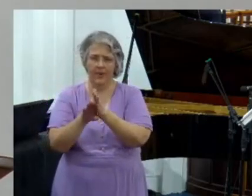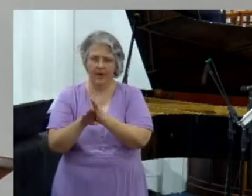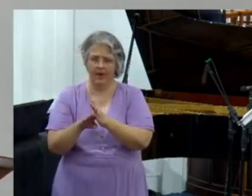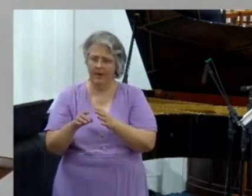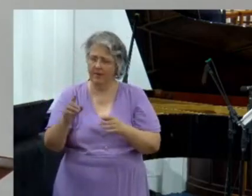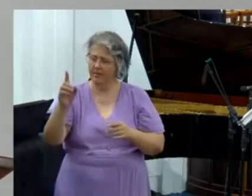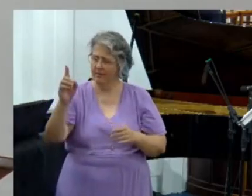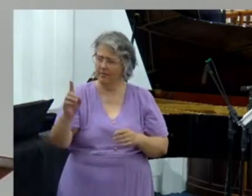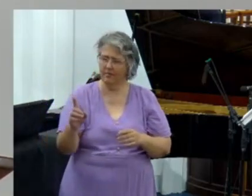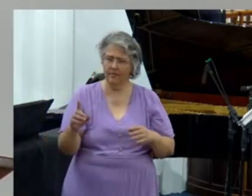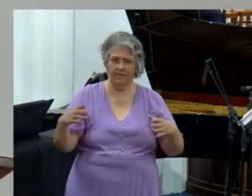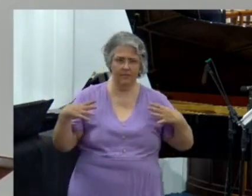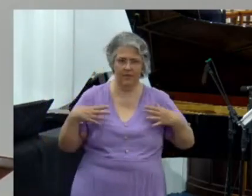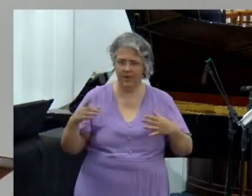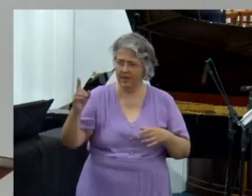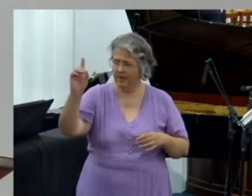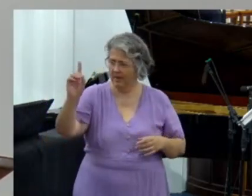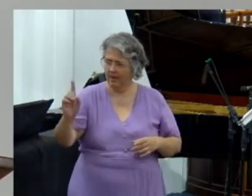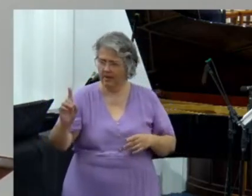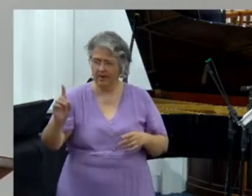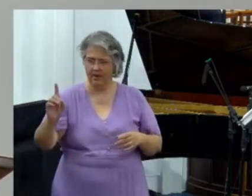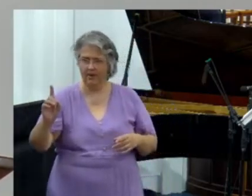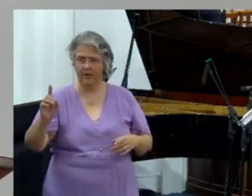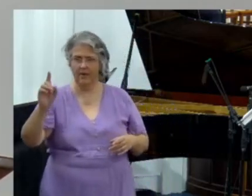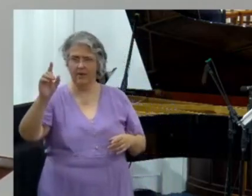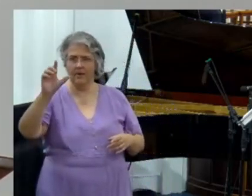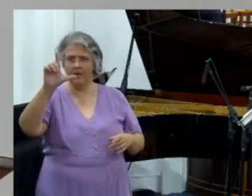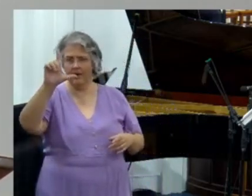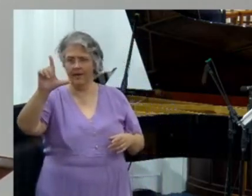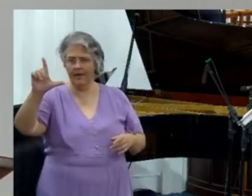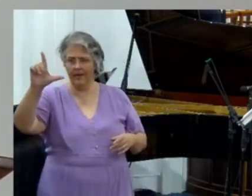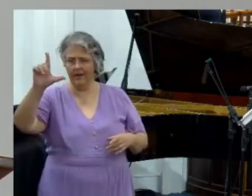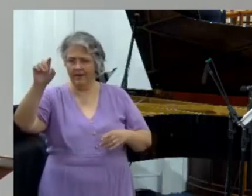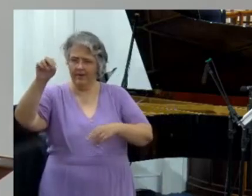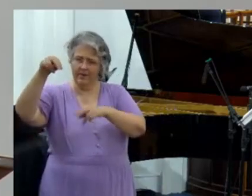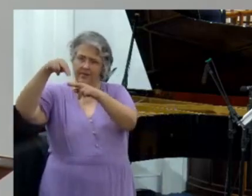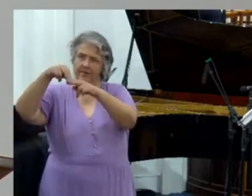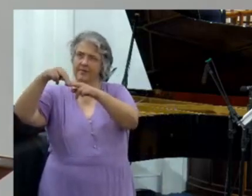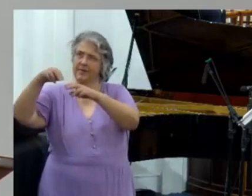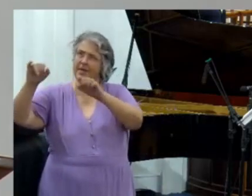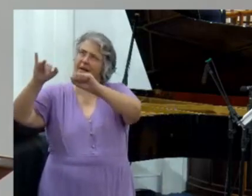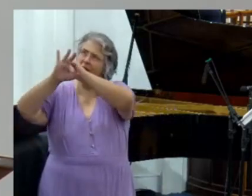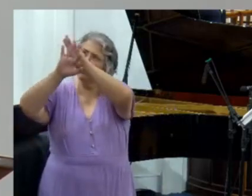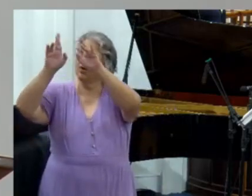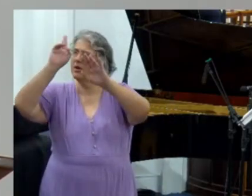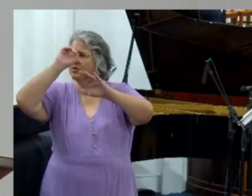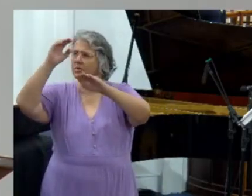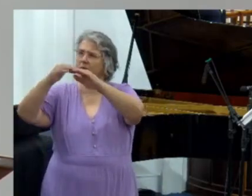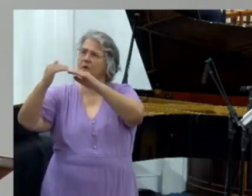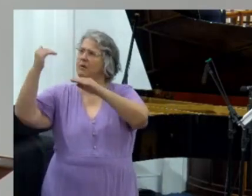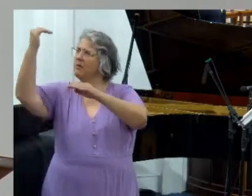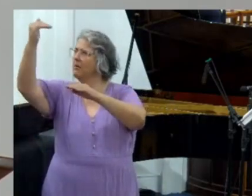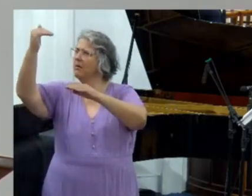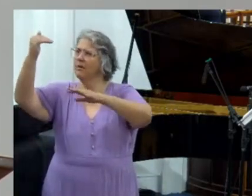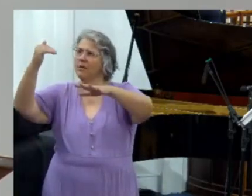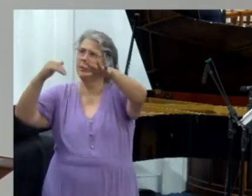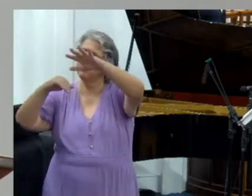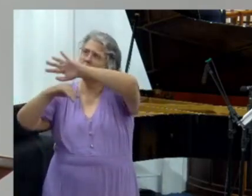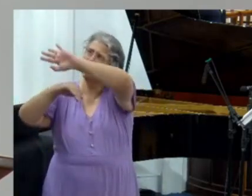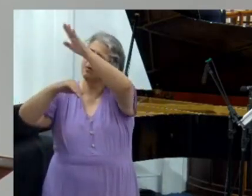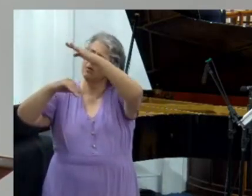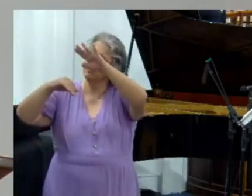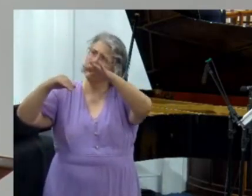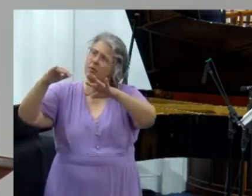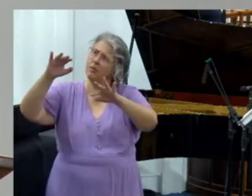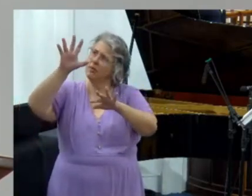portão leste da casa do Senhor, e a glória de Deus de Israel estava no alto sobre eles. Então a visão de